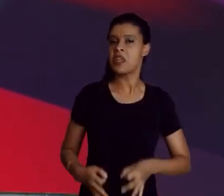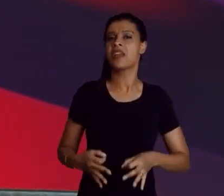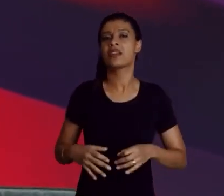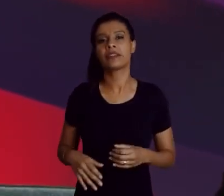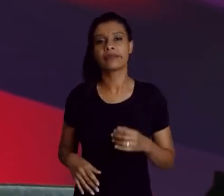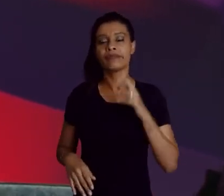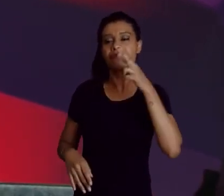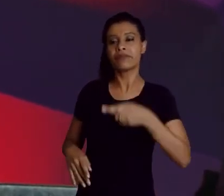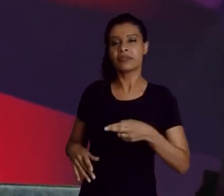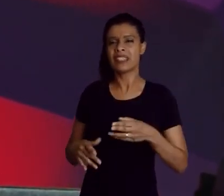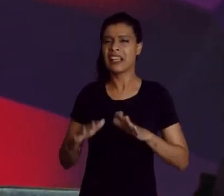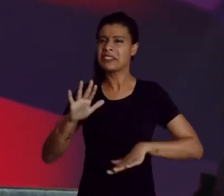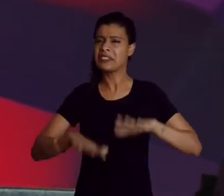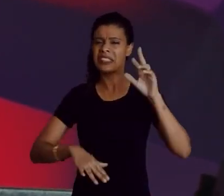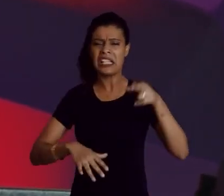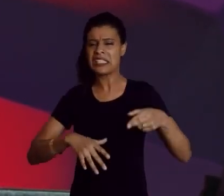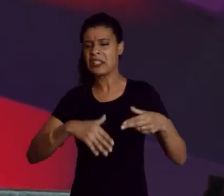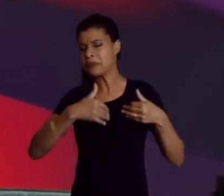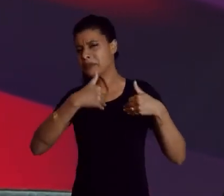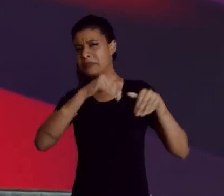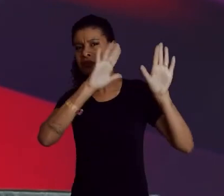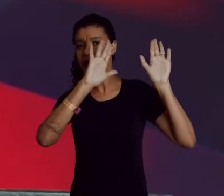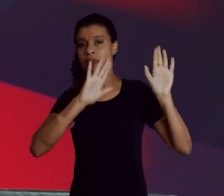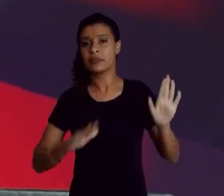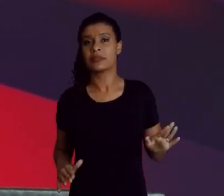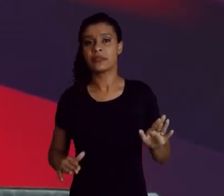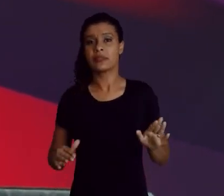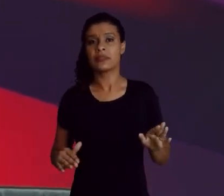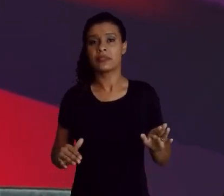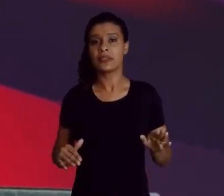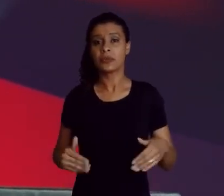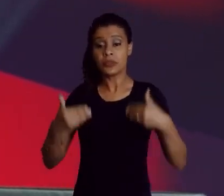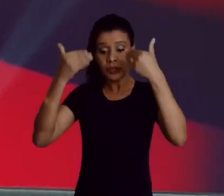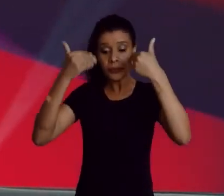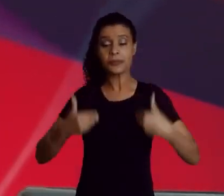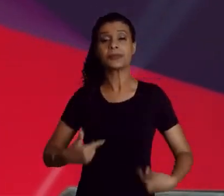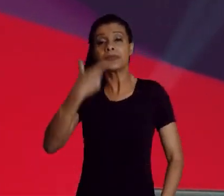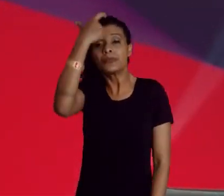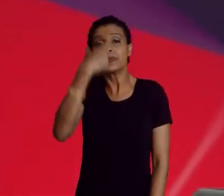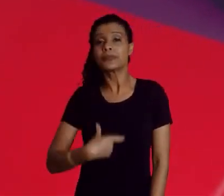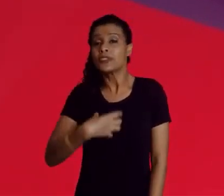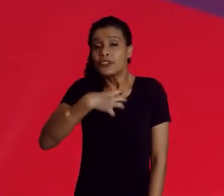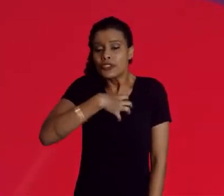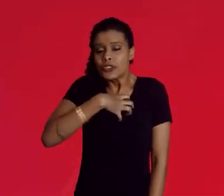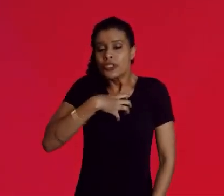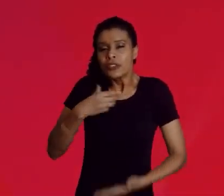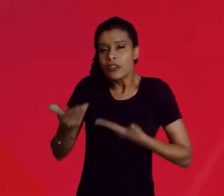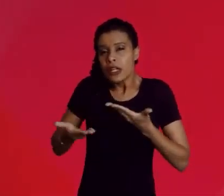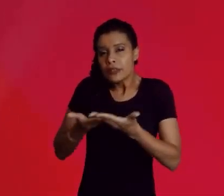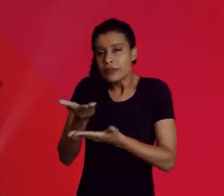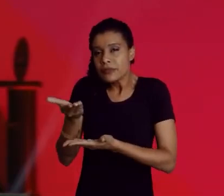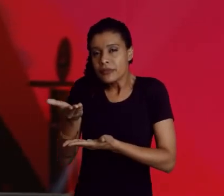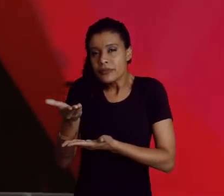Tem hora que é melhor deixar a razão para lá, daqui a pouco o seu comportamento vai agir na vida do outro. Agindo na vida do outro, você